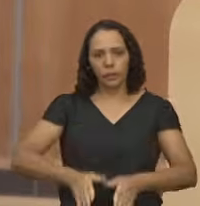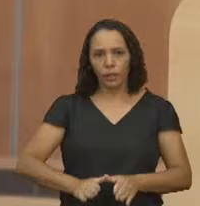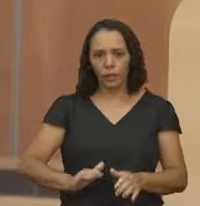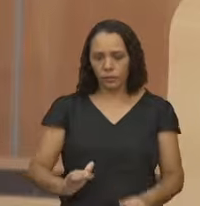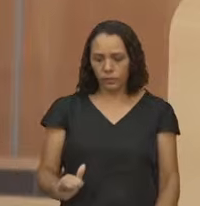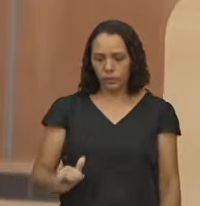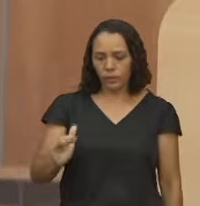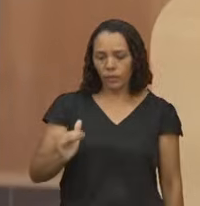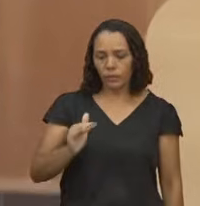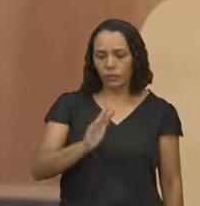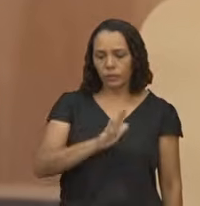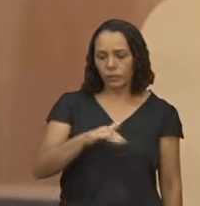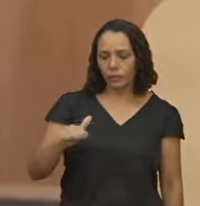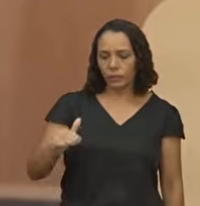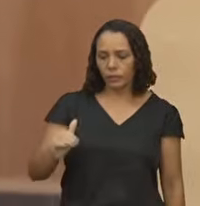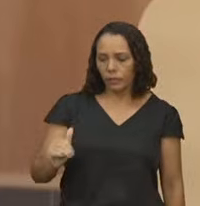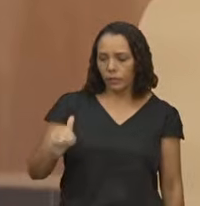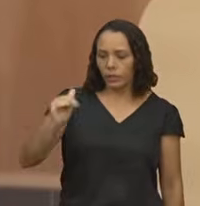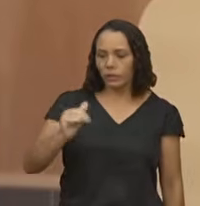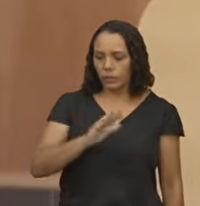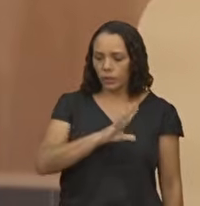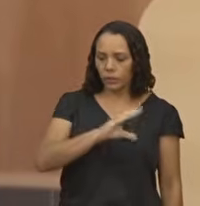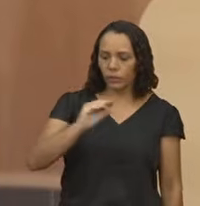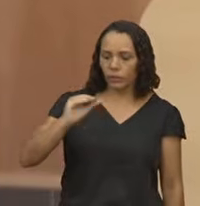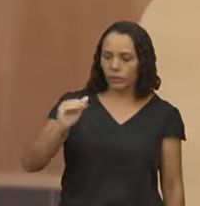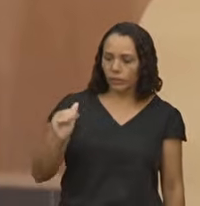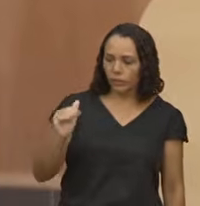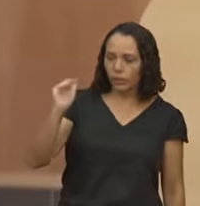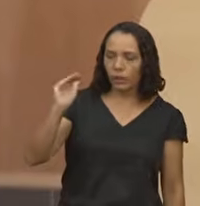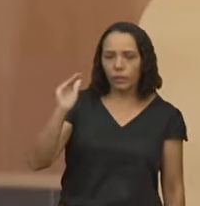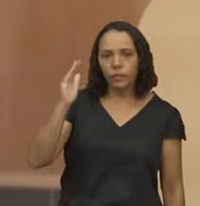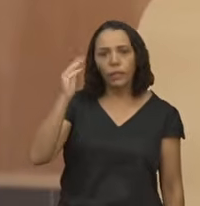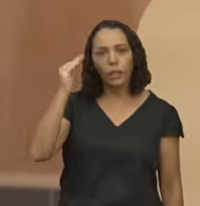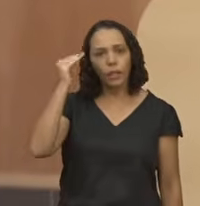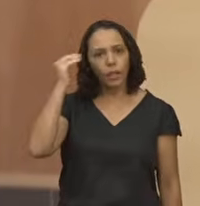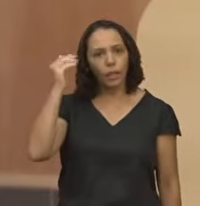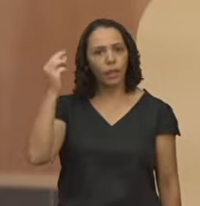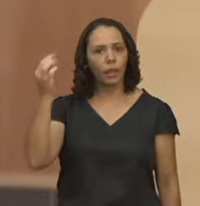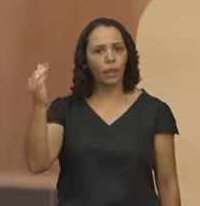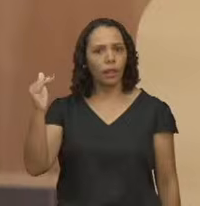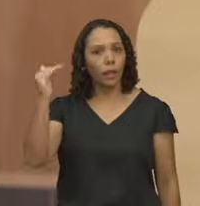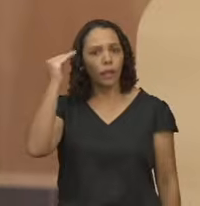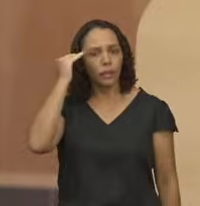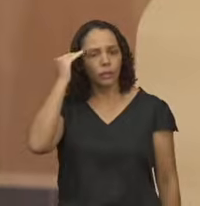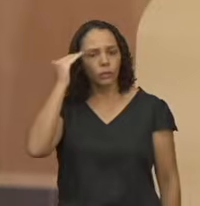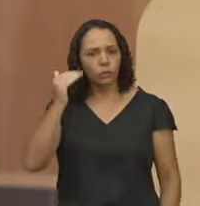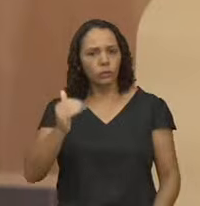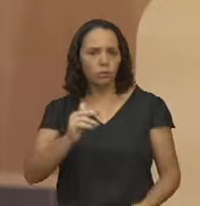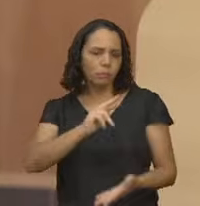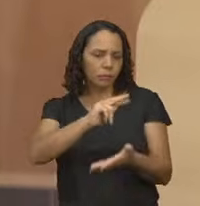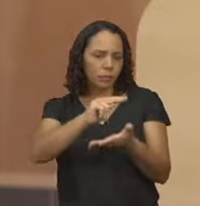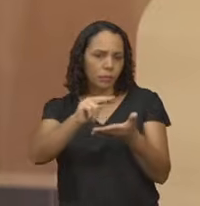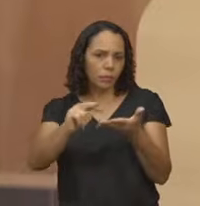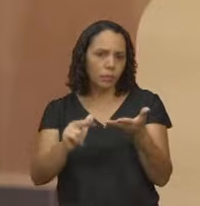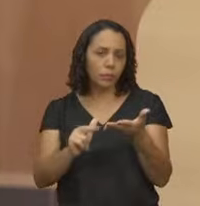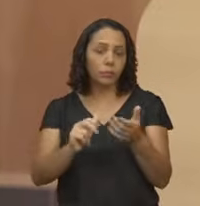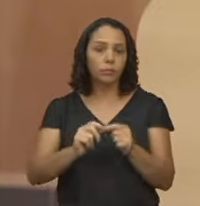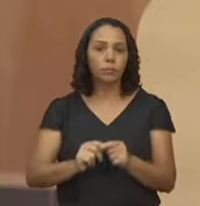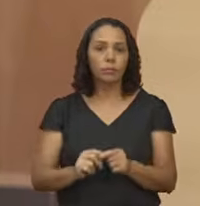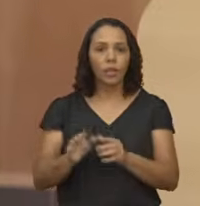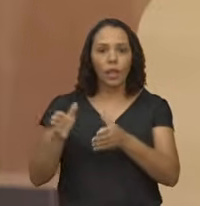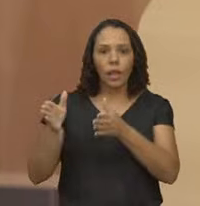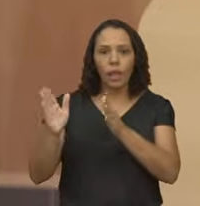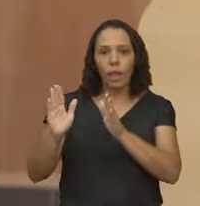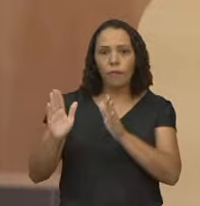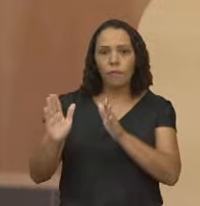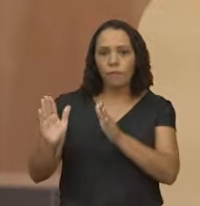enfim. E que esses períodos todos são só fases, mas de uma mesma pessoa, que nada muda a